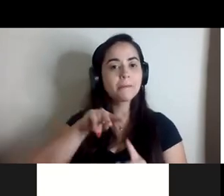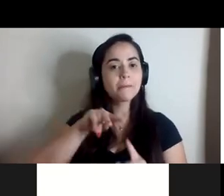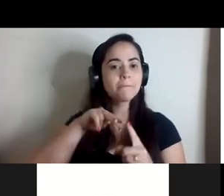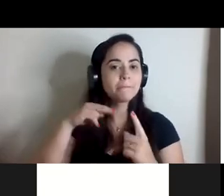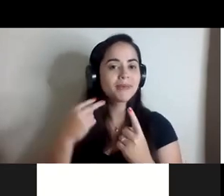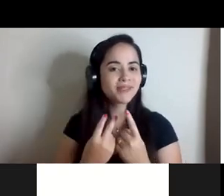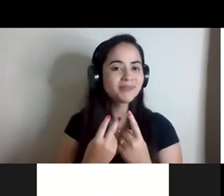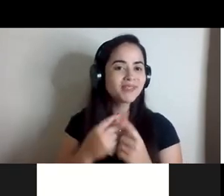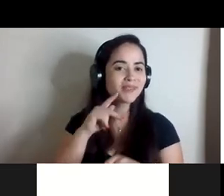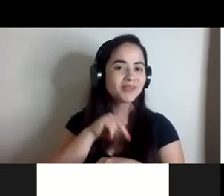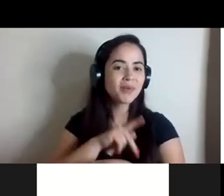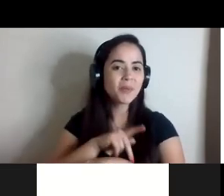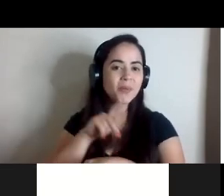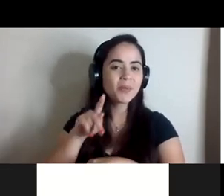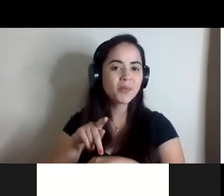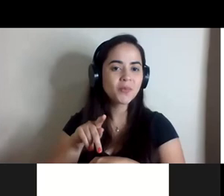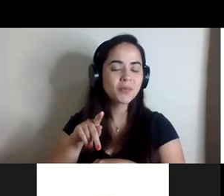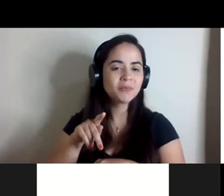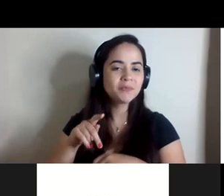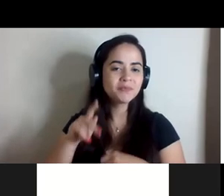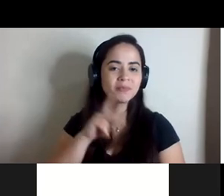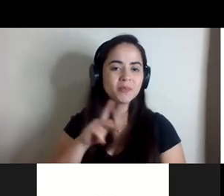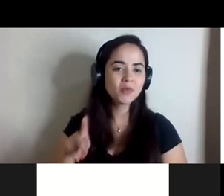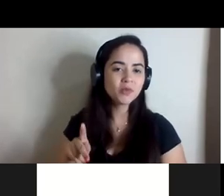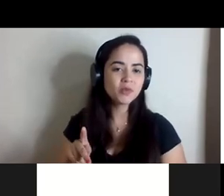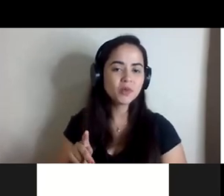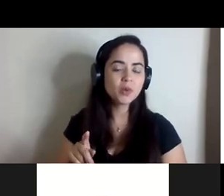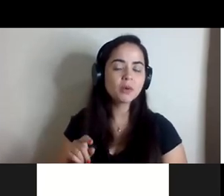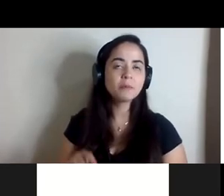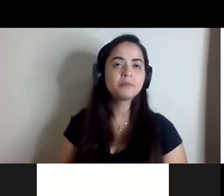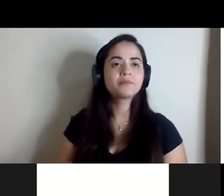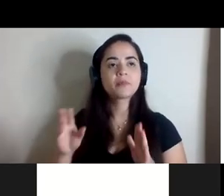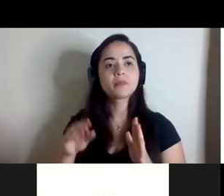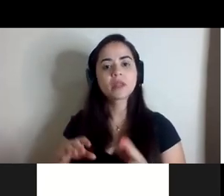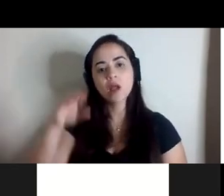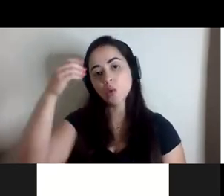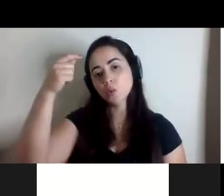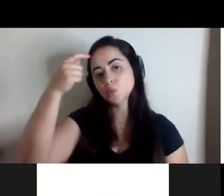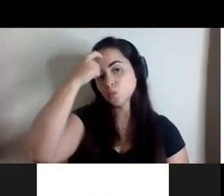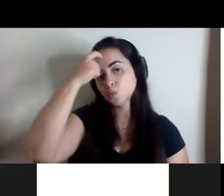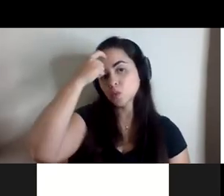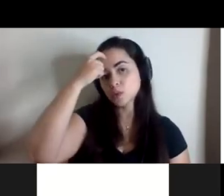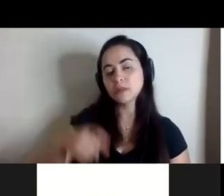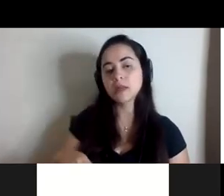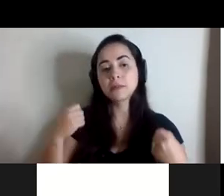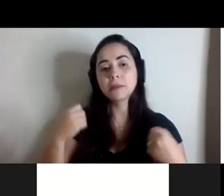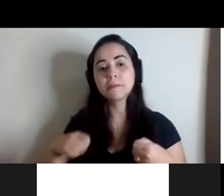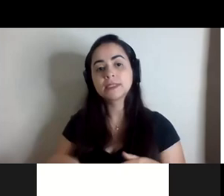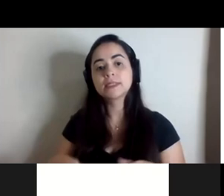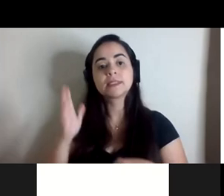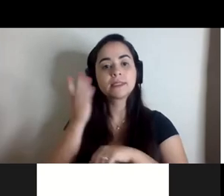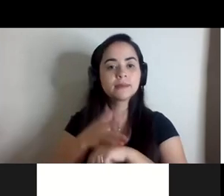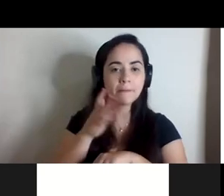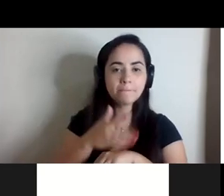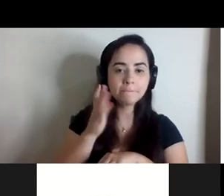né? Daqueles conhecimentos que são necessários para a prática,